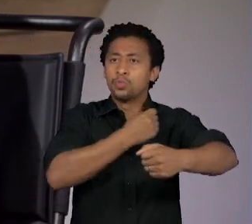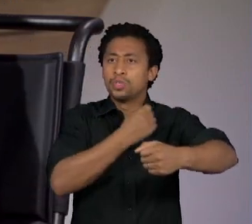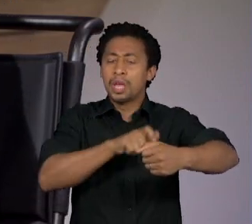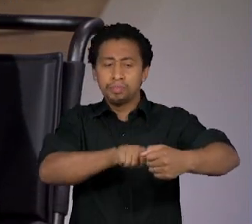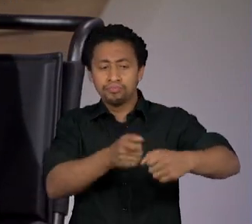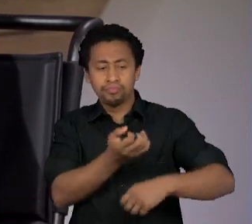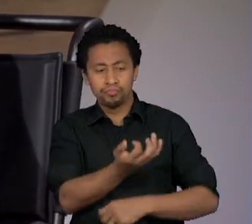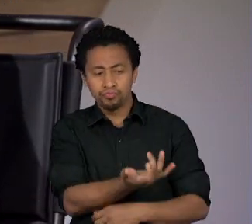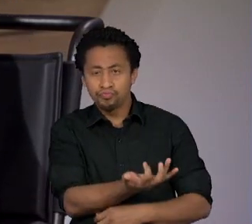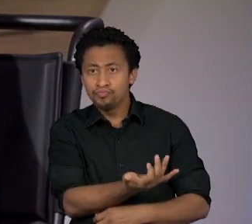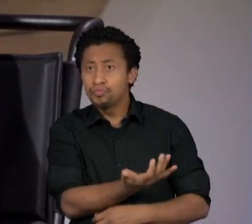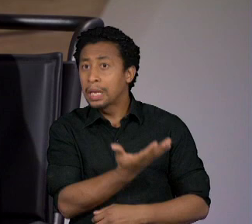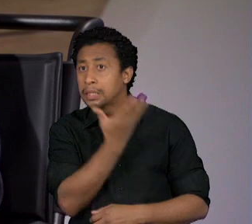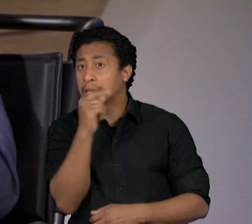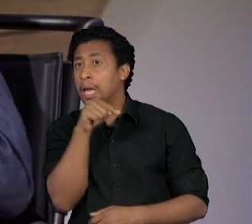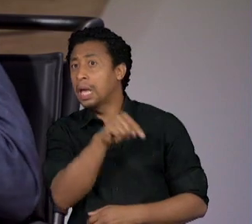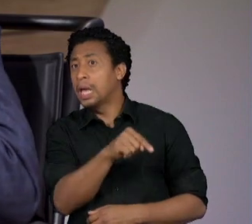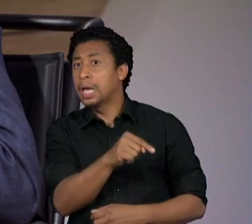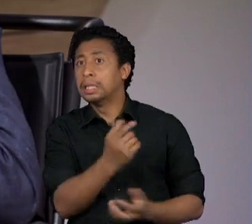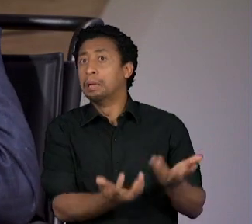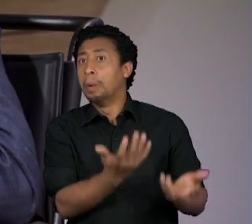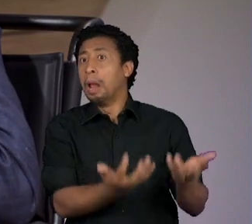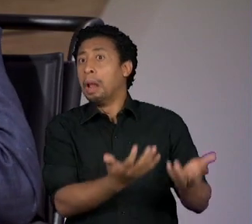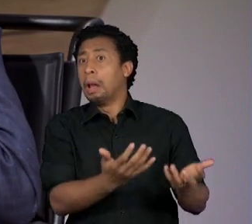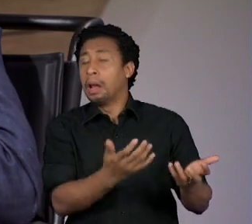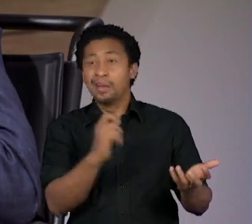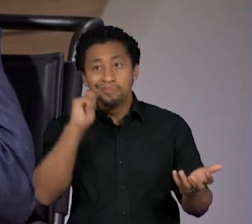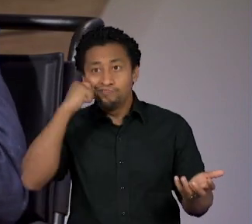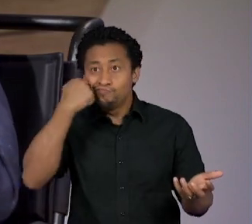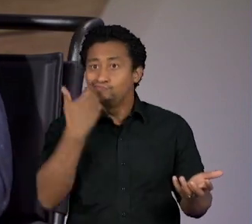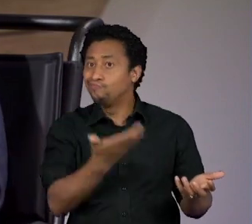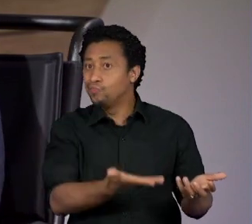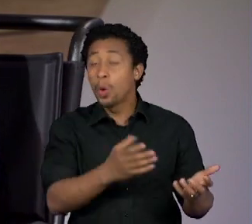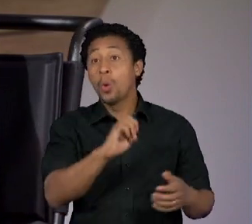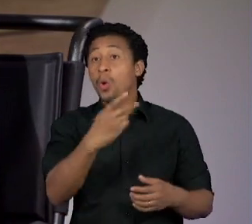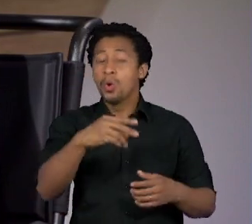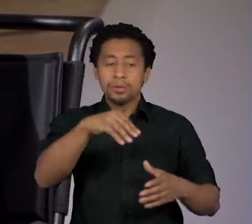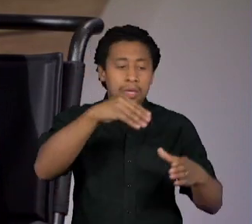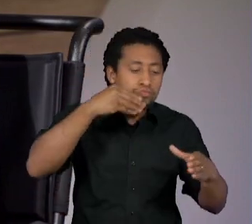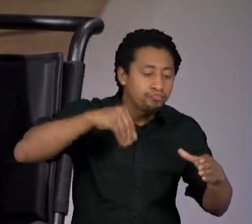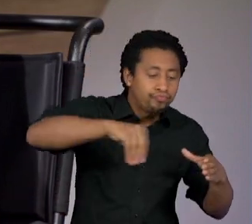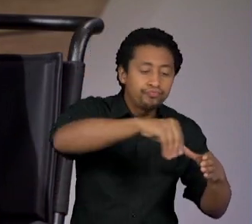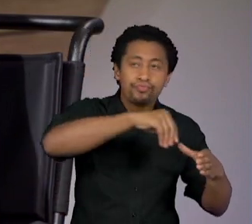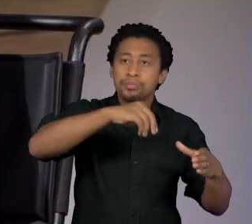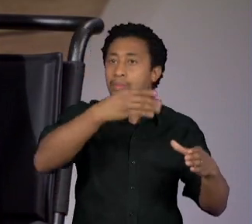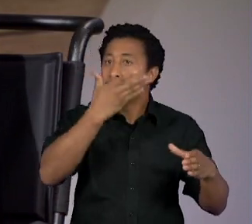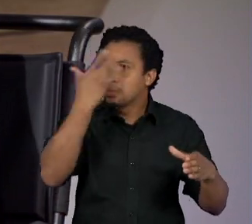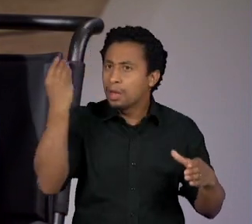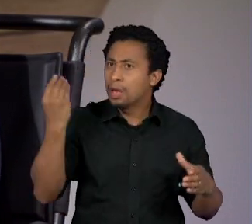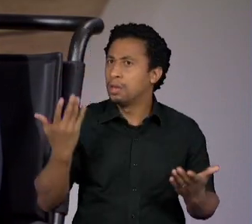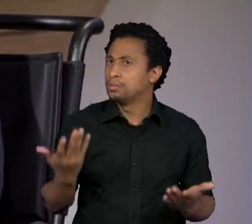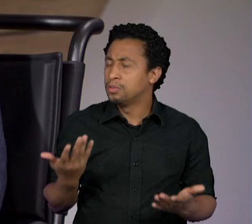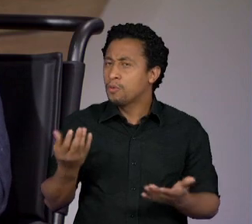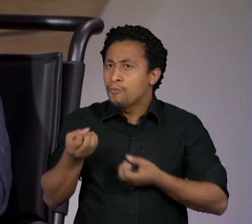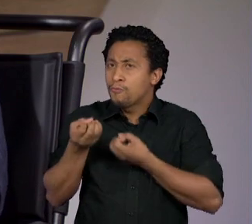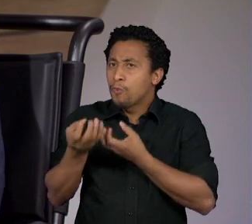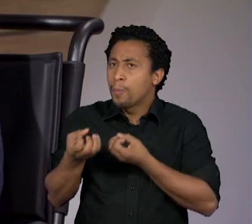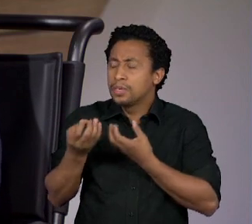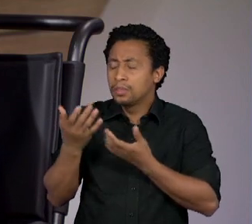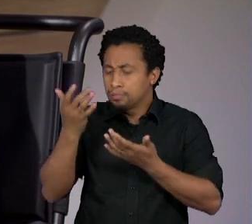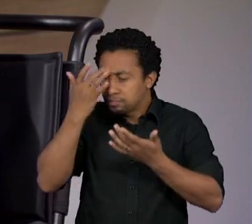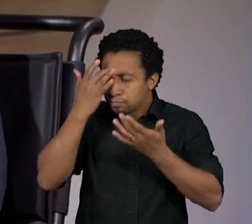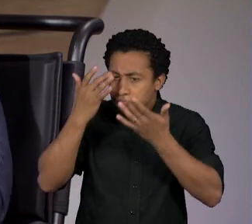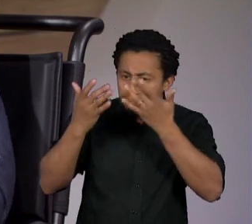esquece de colocar algum tempero, né? Ou, por exemplo, a pessoa começa a ter dificuldade de reter as informações novas de uma forma